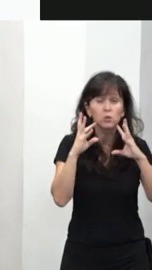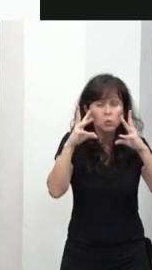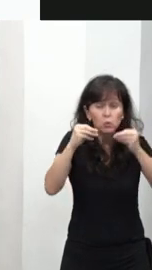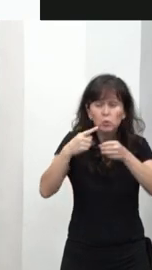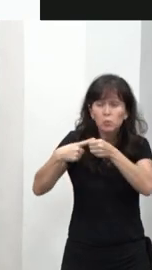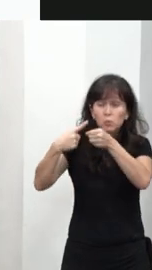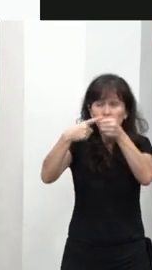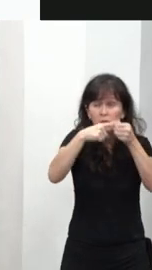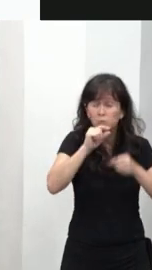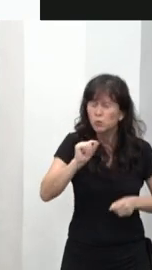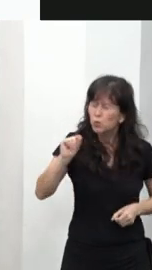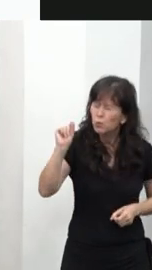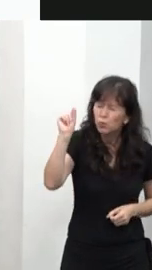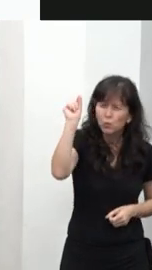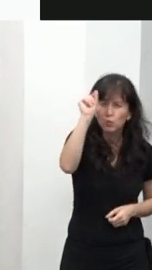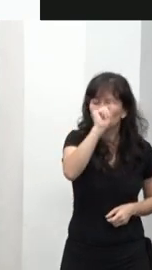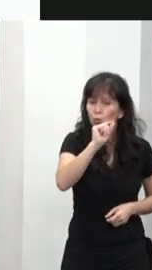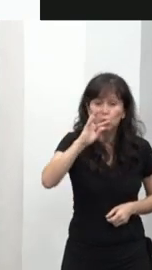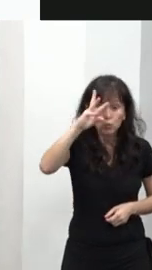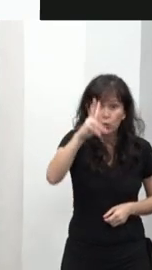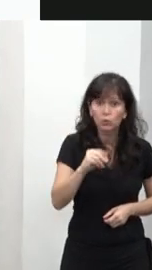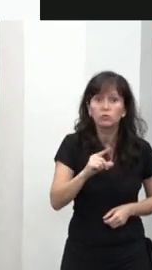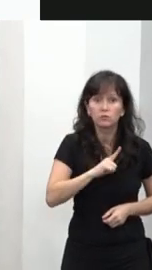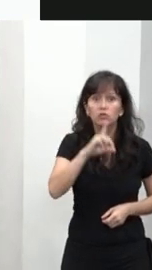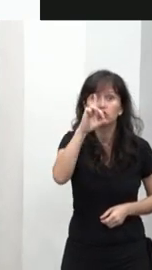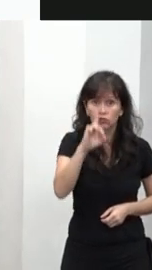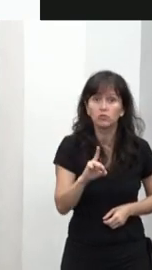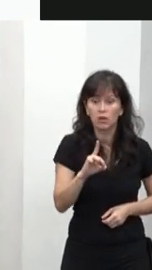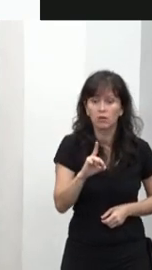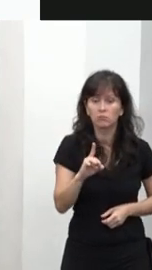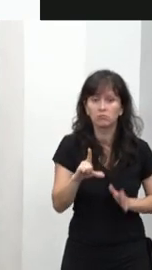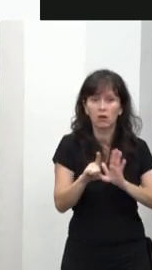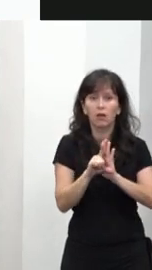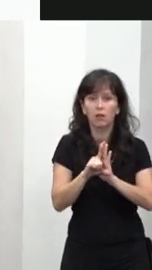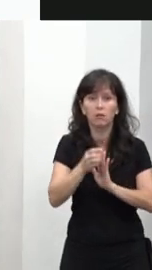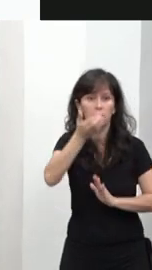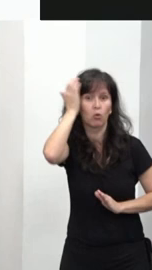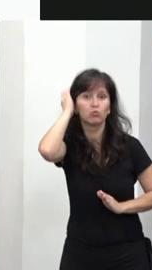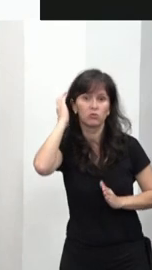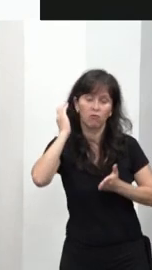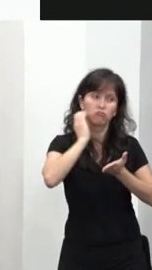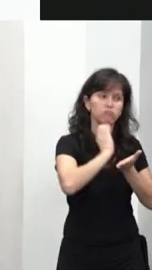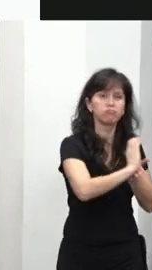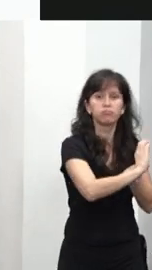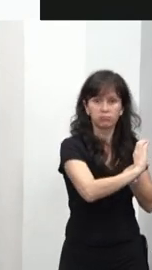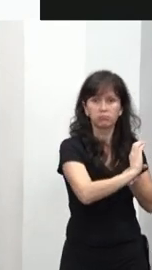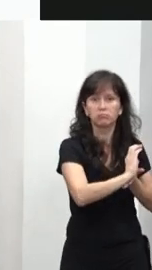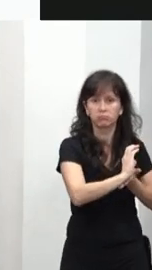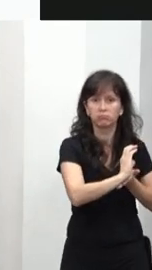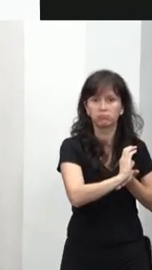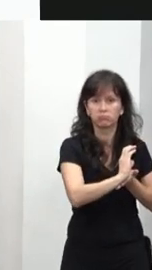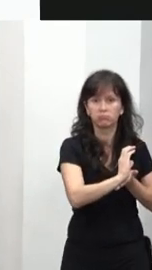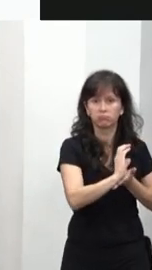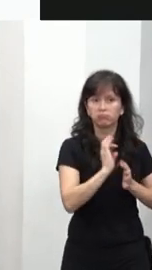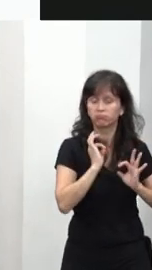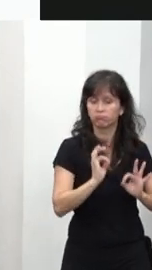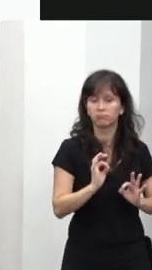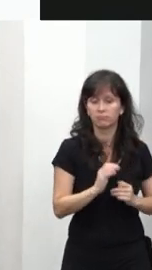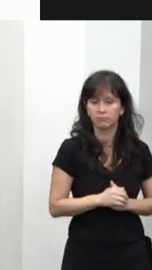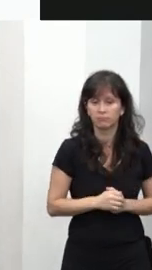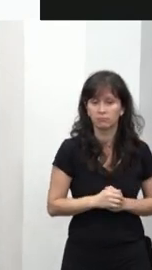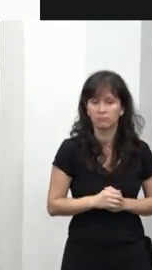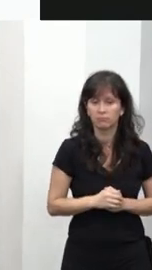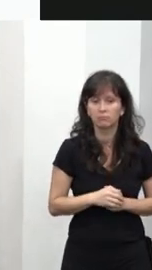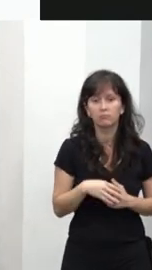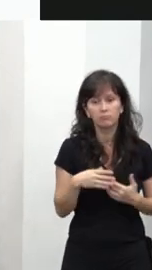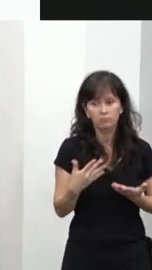exceção tem direito a receber recursos da lei para Gustavo Então isso inaugura né consolidando aí depois da Lab